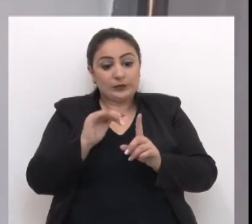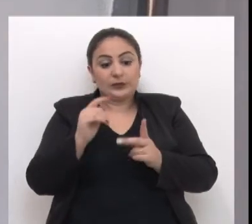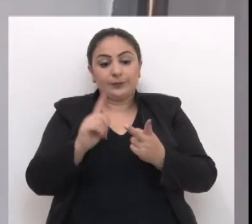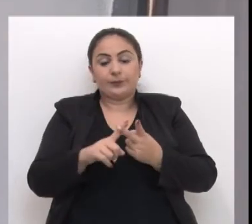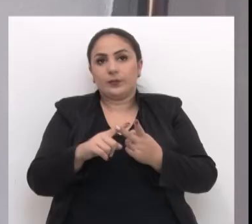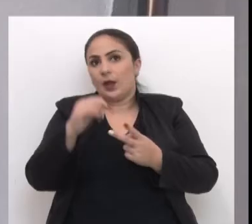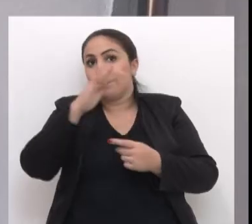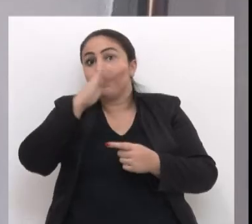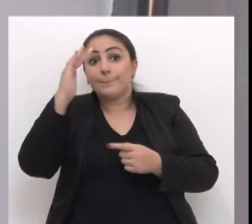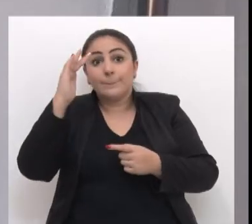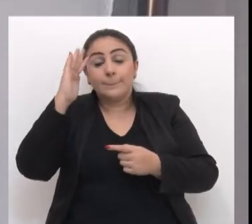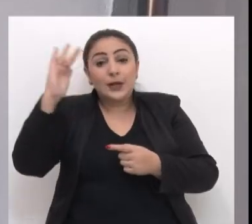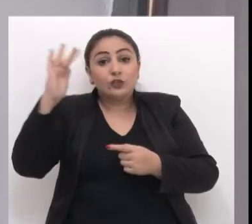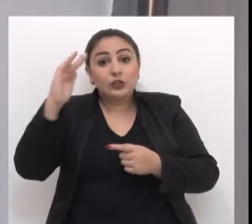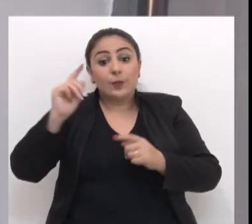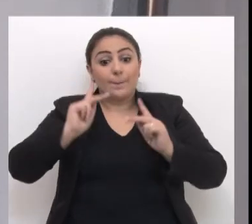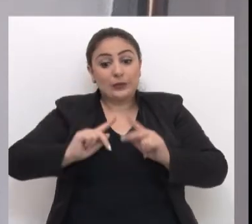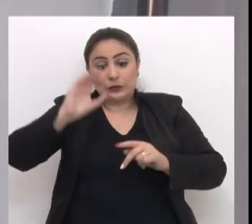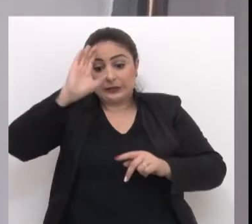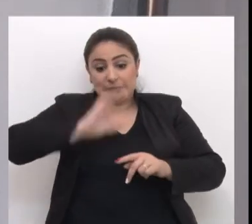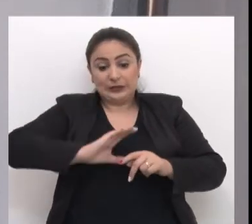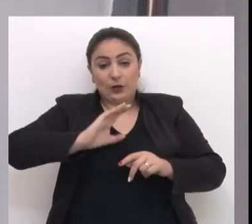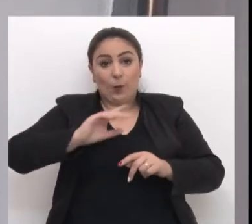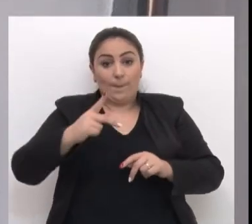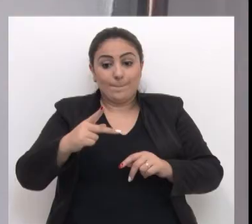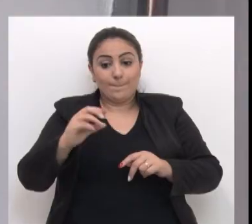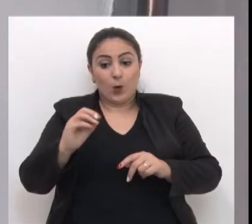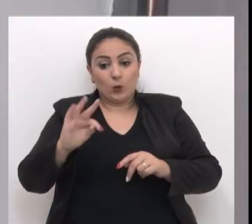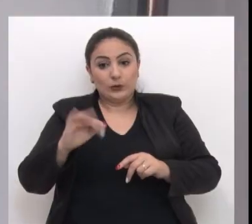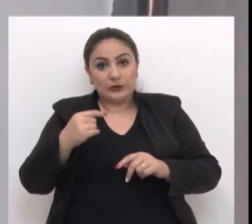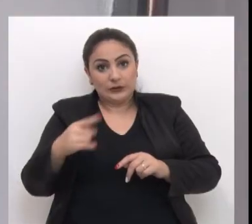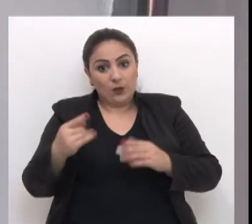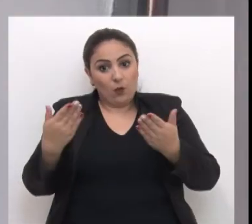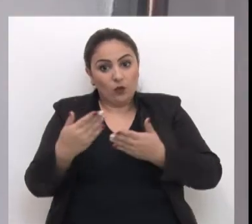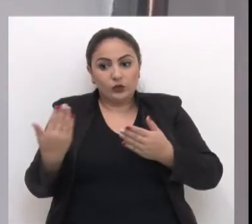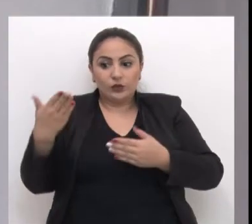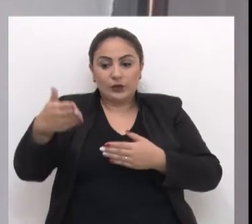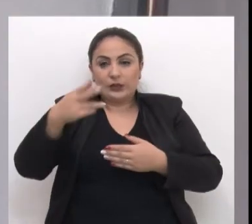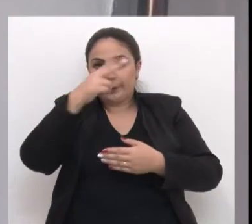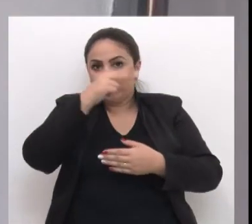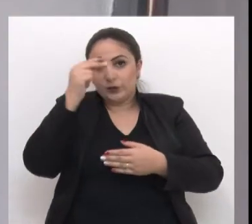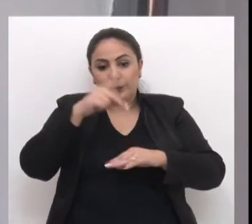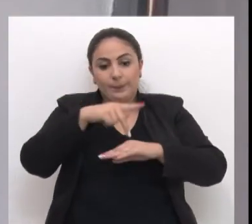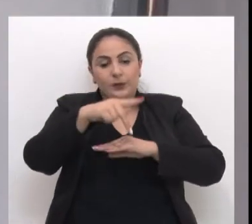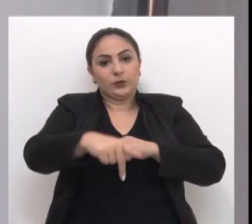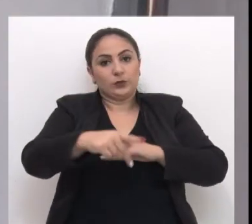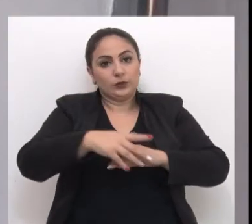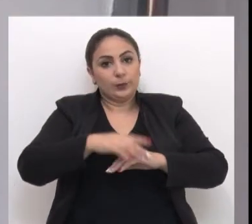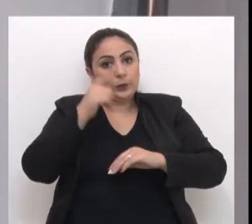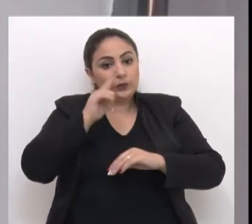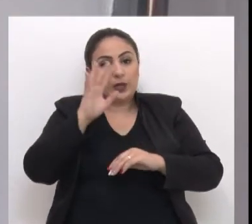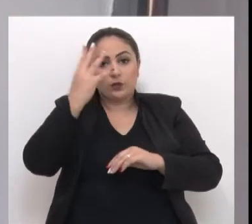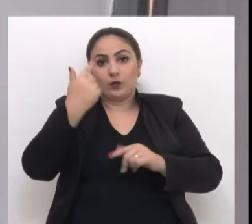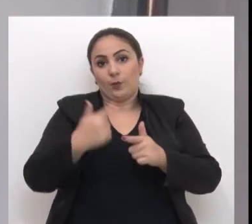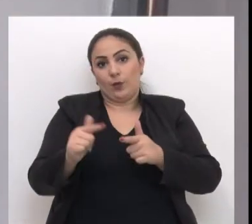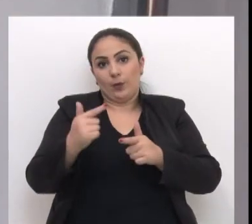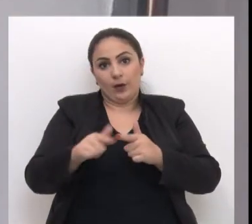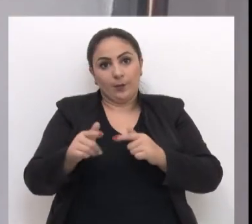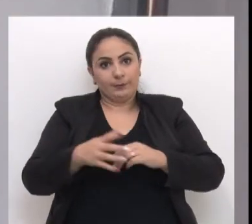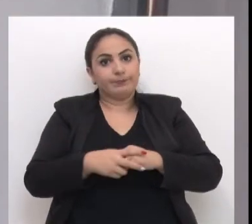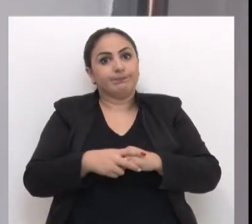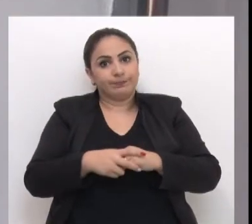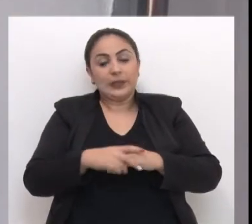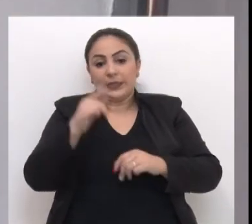atingido. Você imagina um cidadão de Pontão, hoje, ter que vir até a prefeitura de Passo Fundo para resolver um